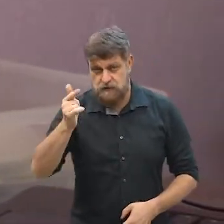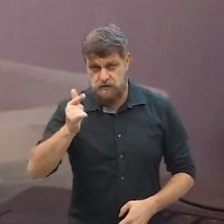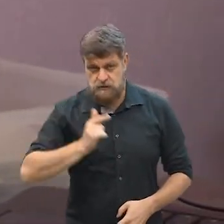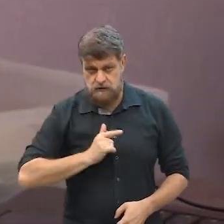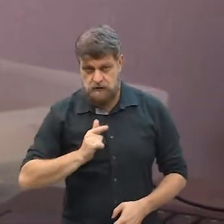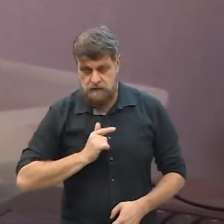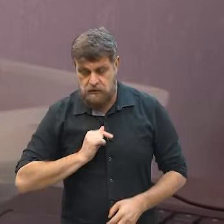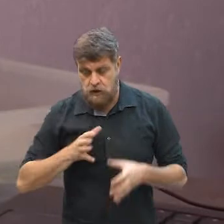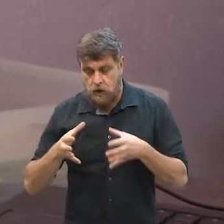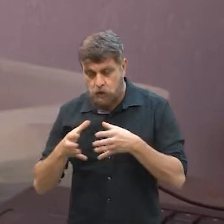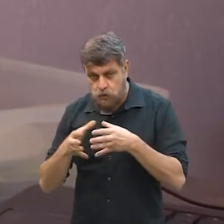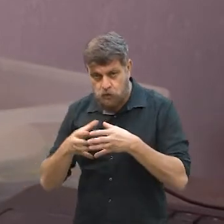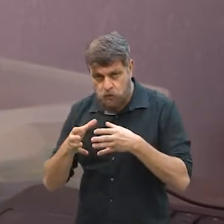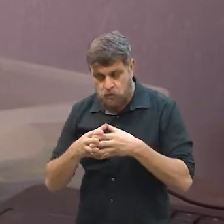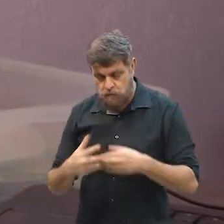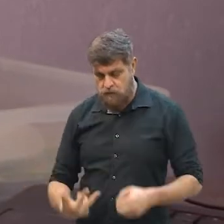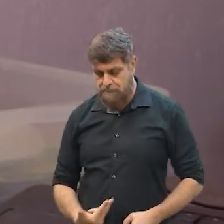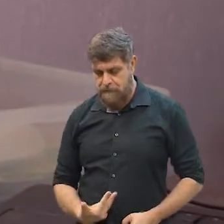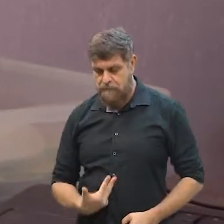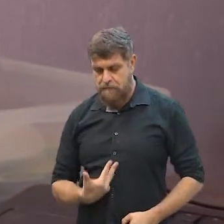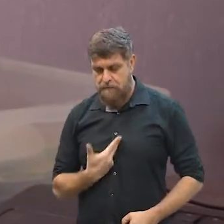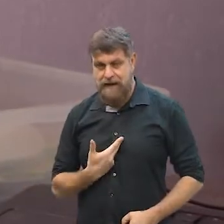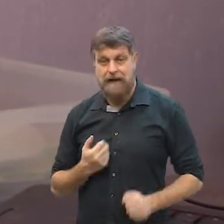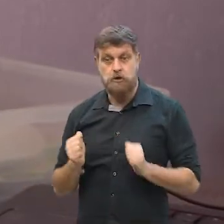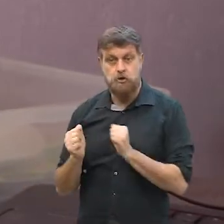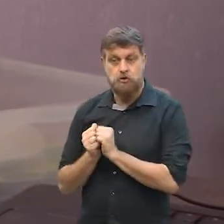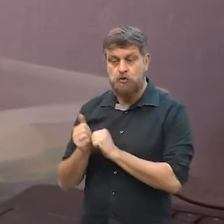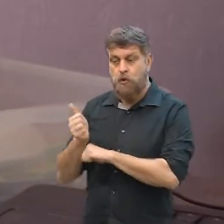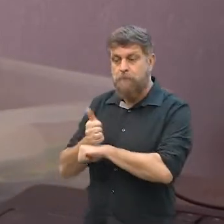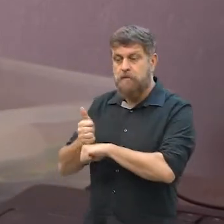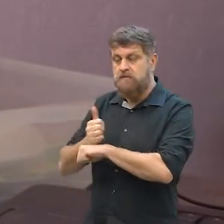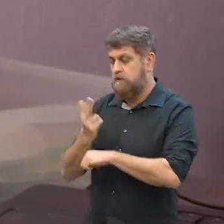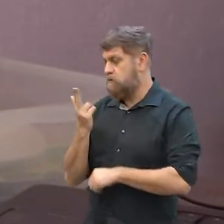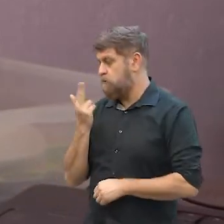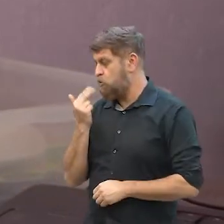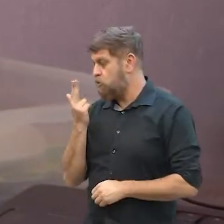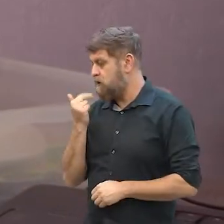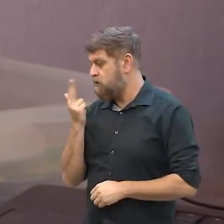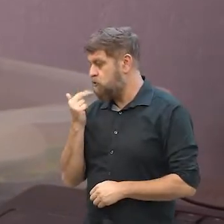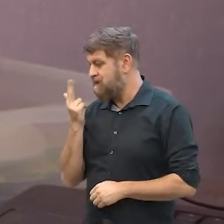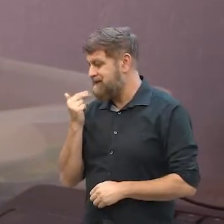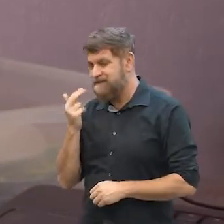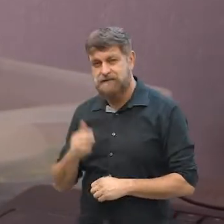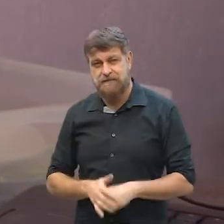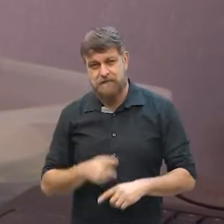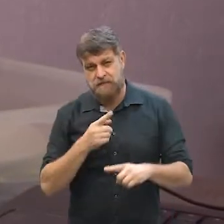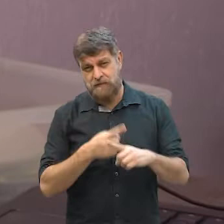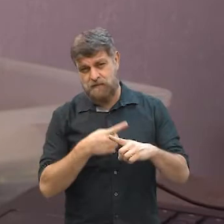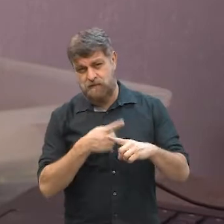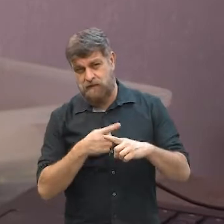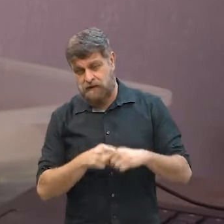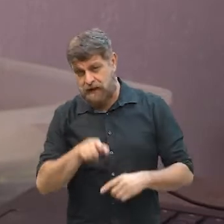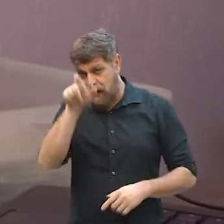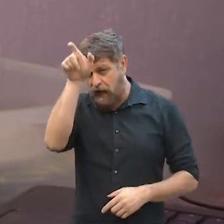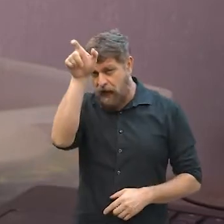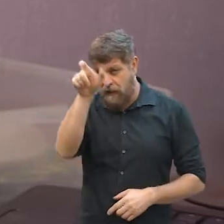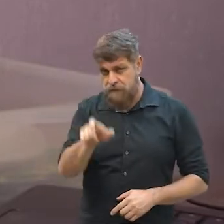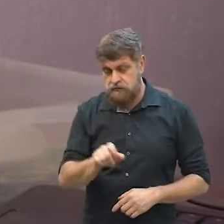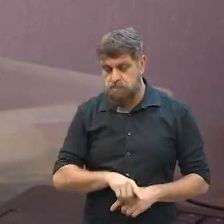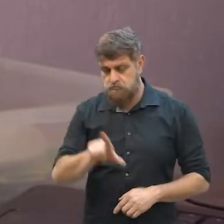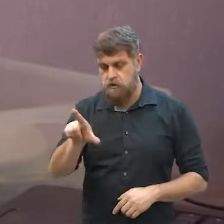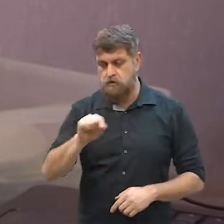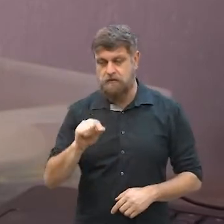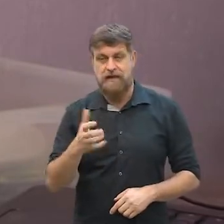na equipe de cirurgia bariátrica um nutricionista, porque a partir do momento que essa pessoa faz opção